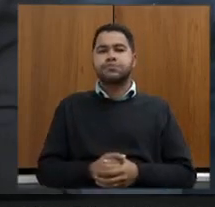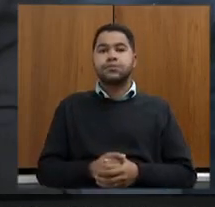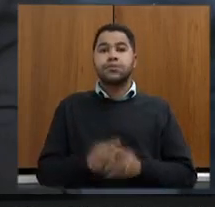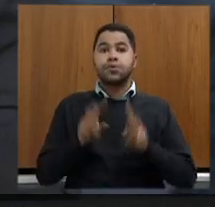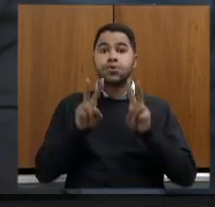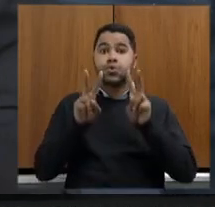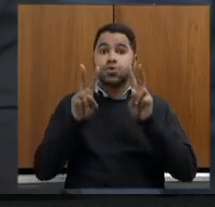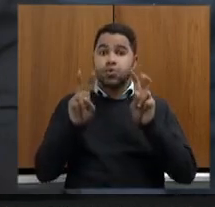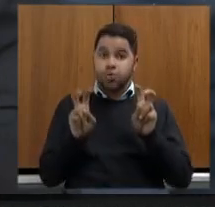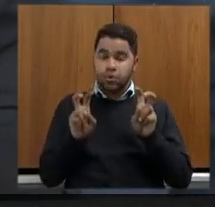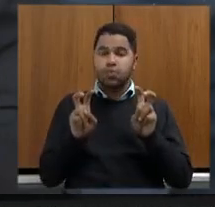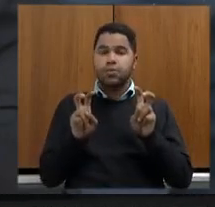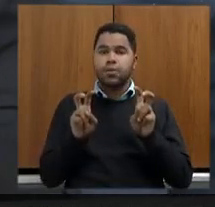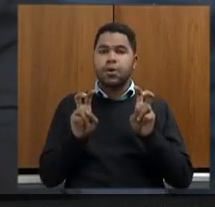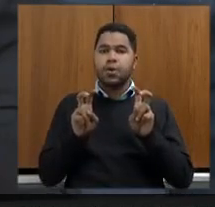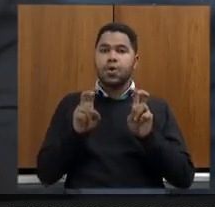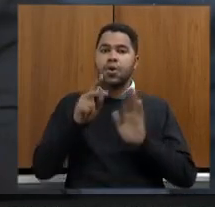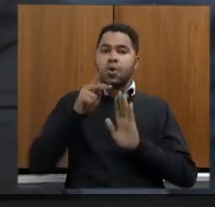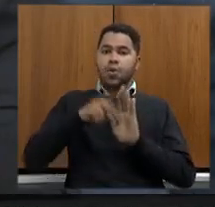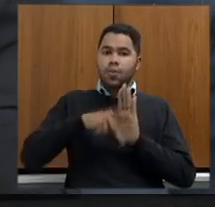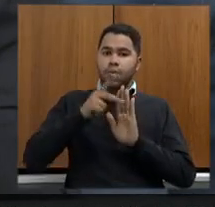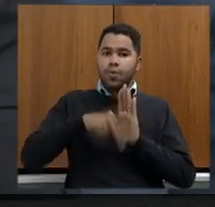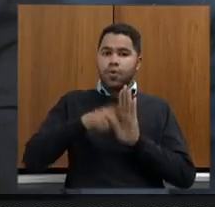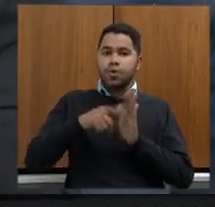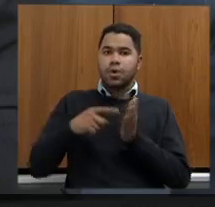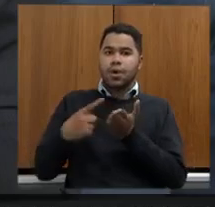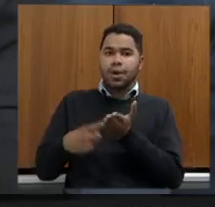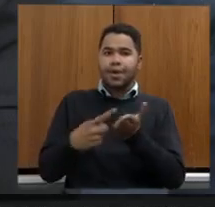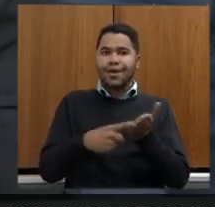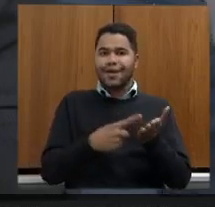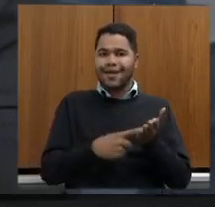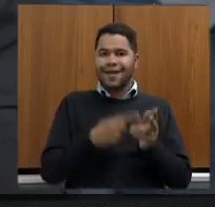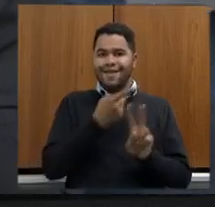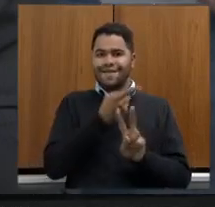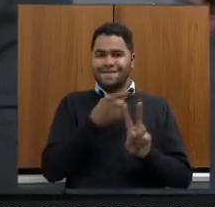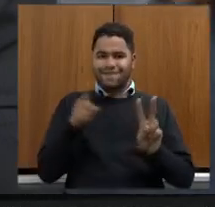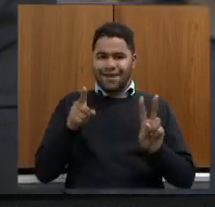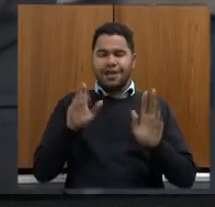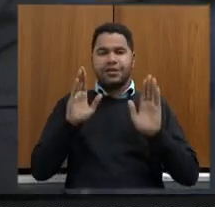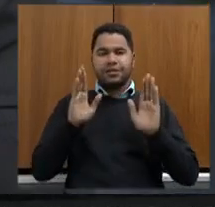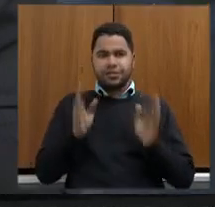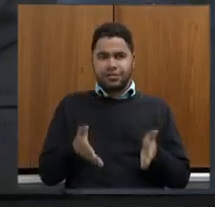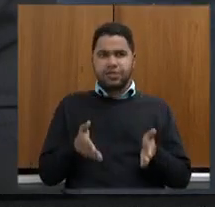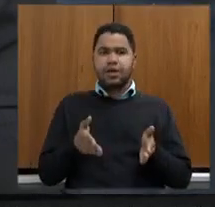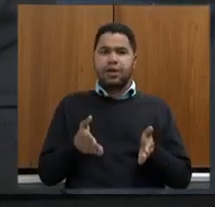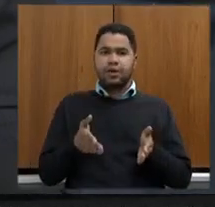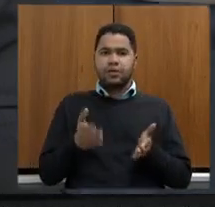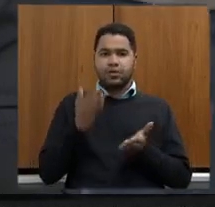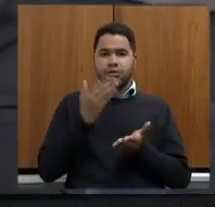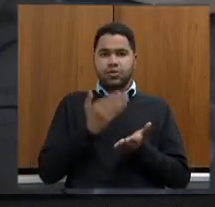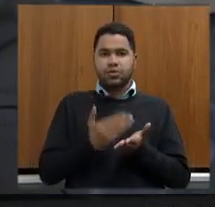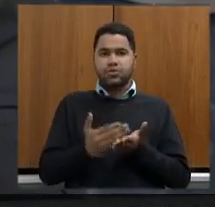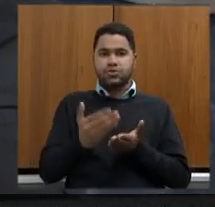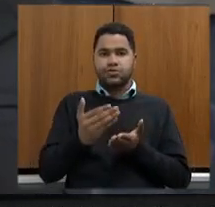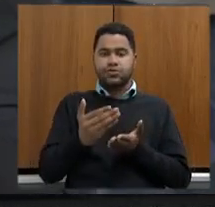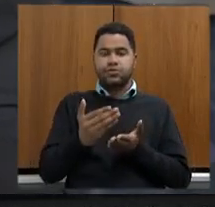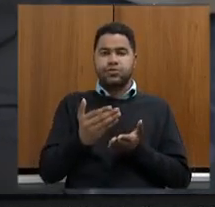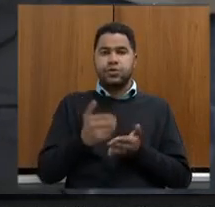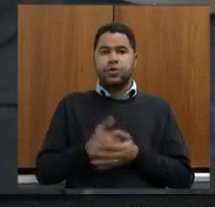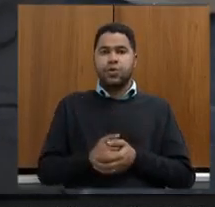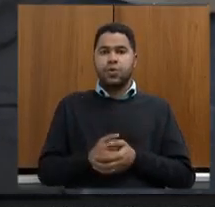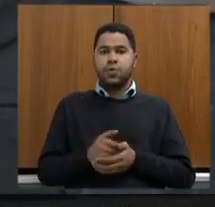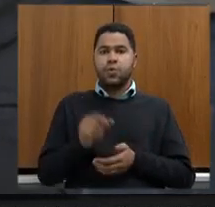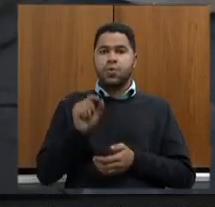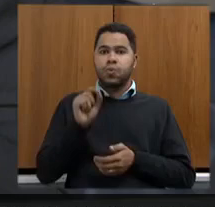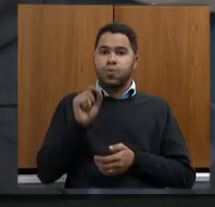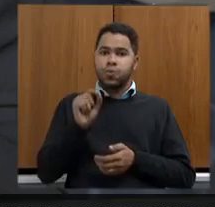sobre os projetos do acordo da Vale que já tiveram ordem de inícios esses que